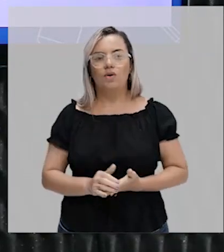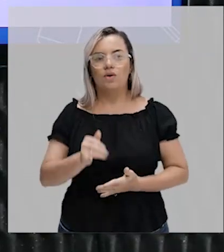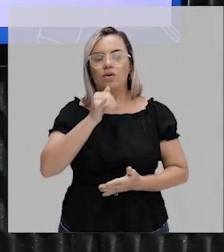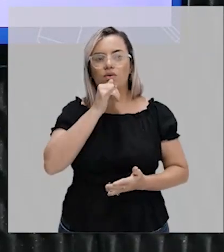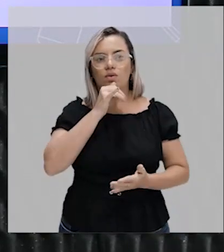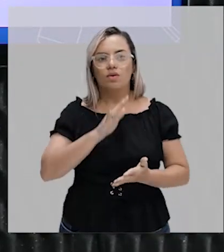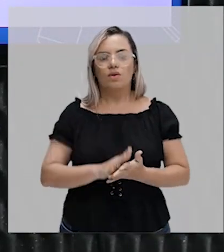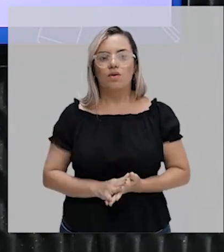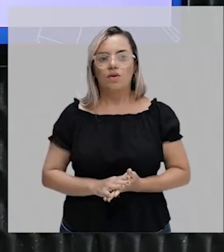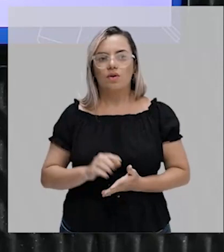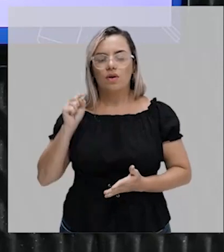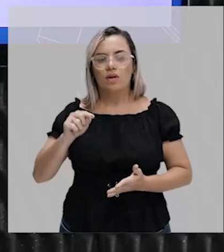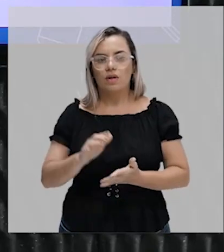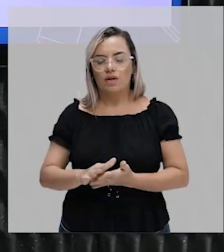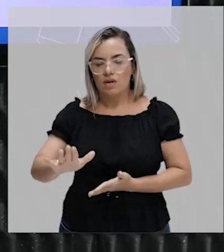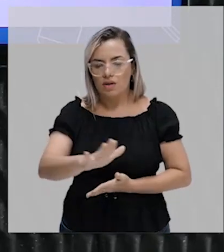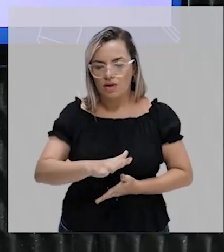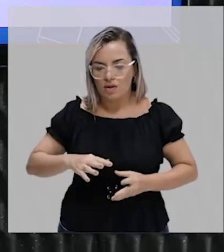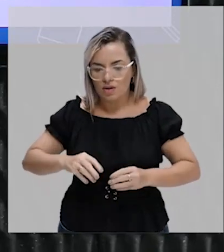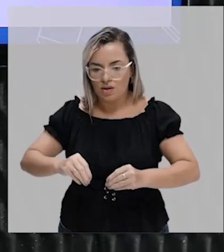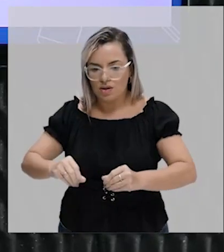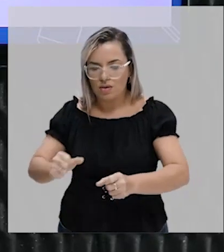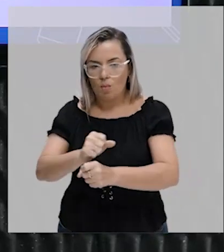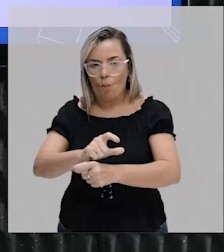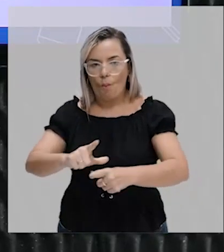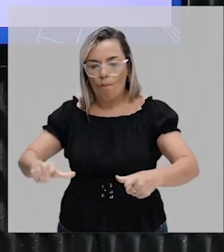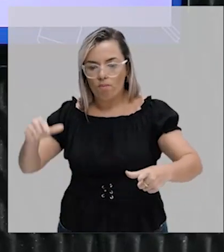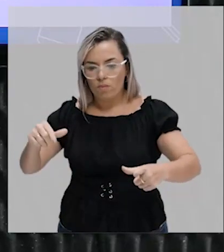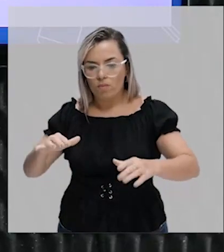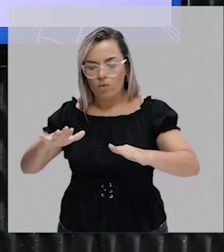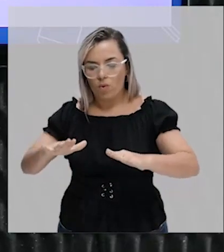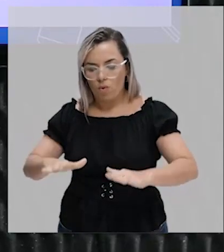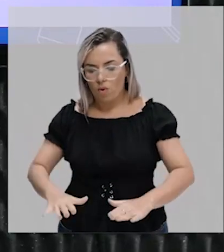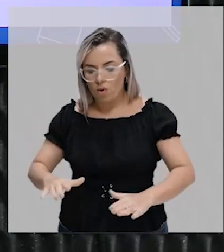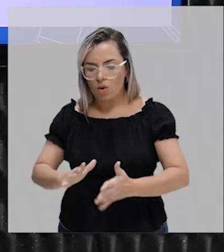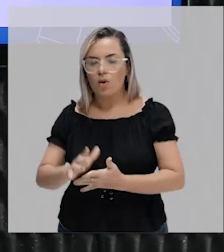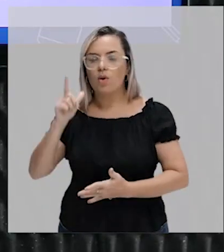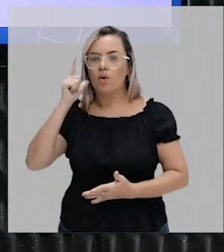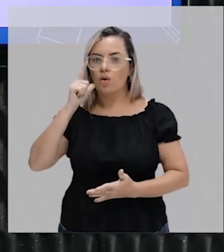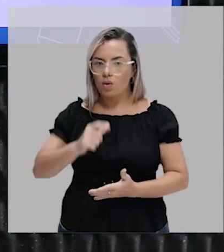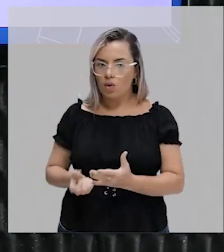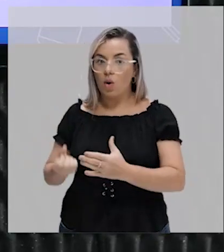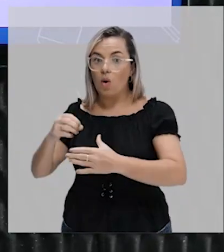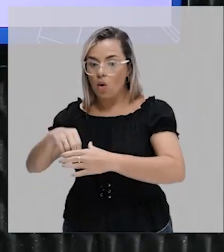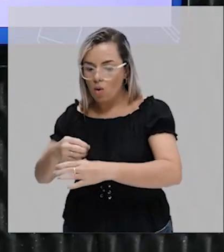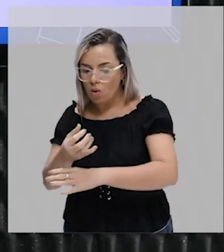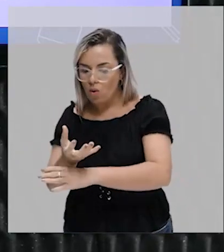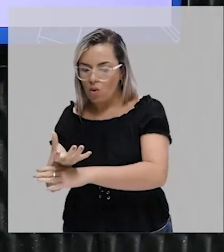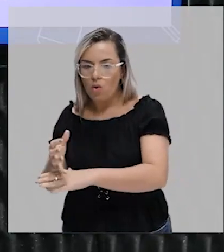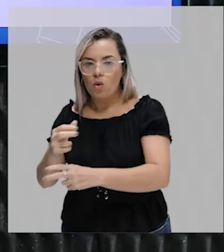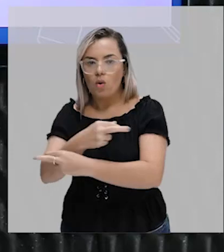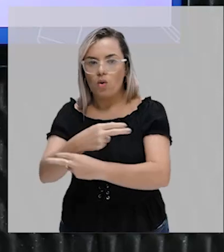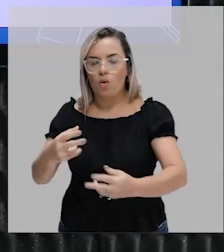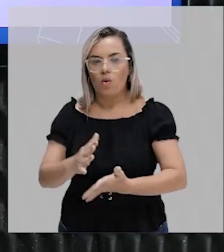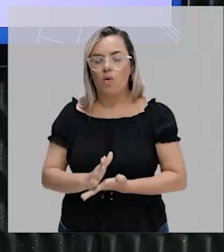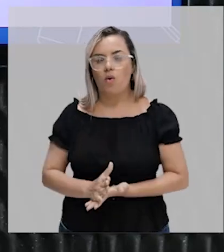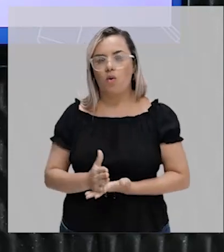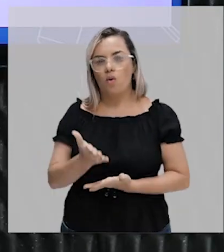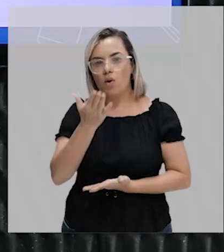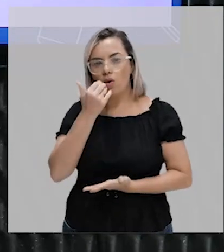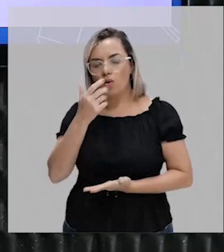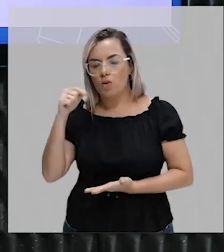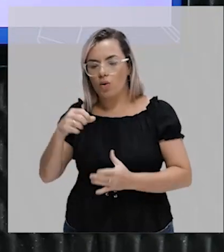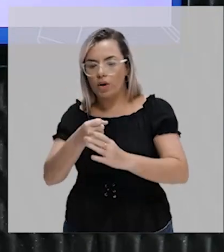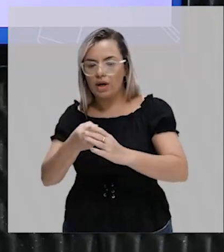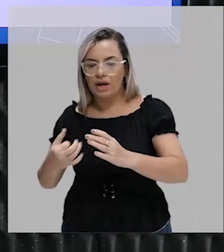mais secas, onde tu consegue hoje produzir alimento, inclusive produzir alimentos, frutas, com características de ambientes mais